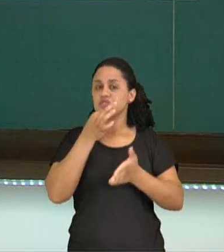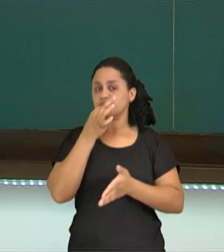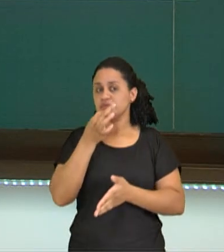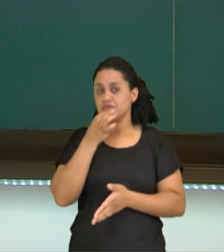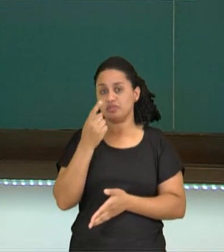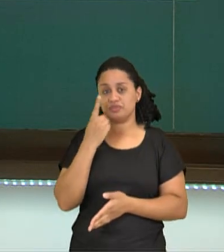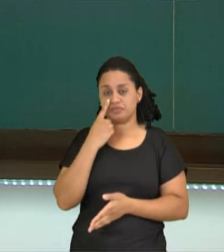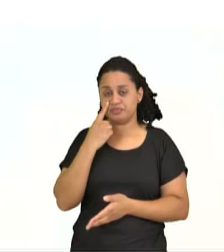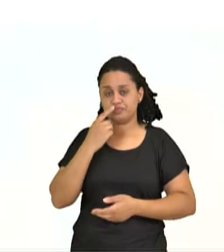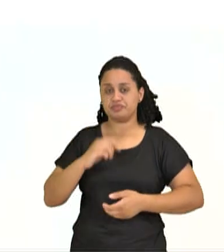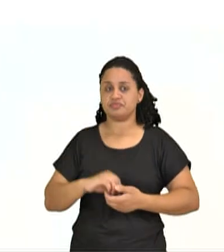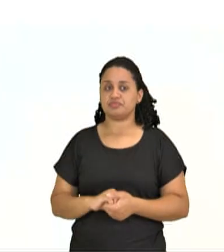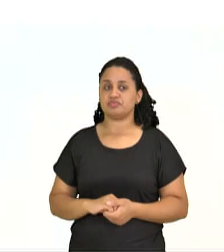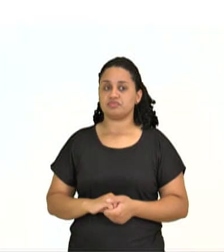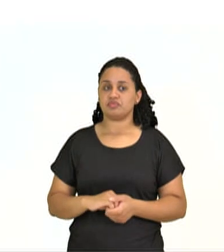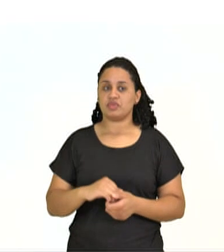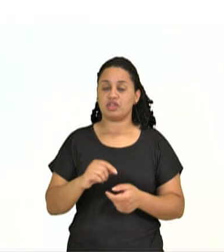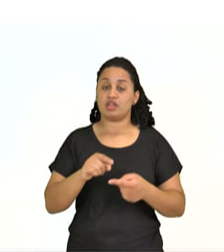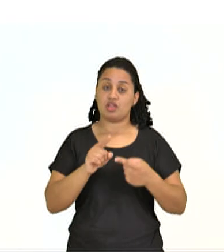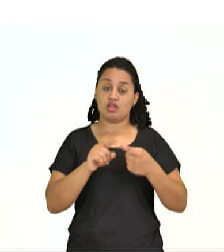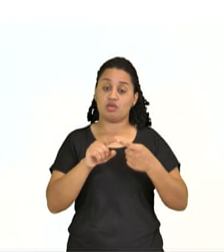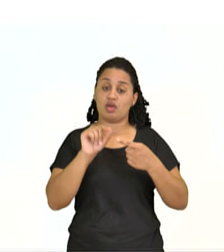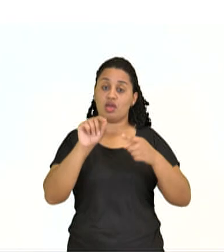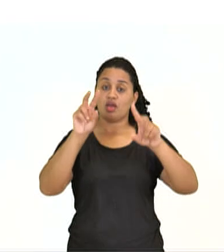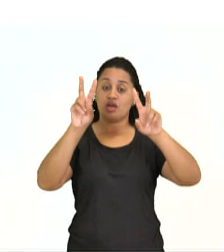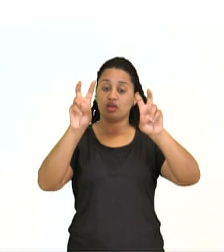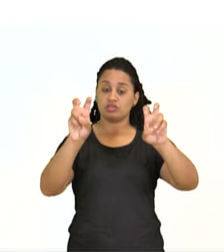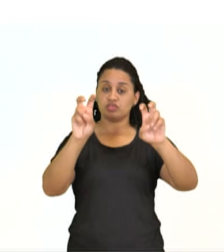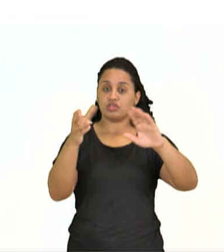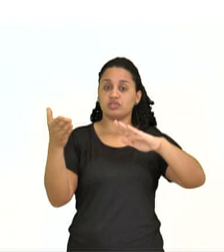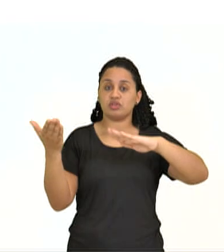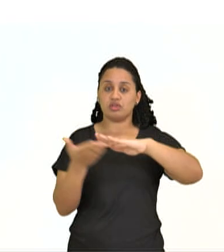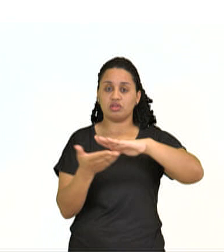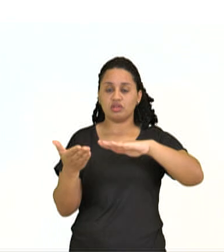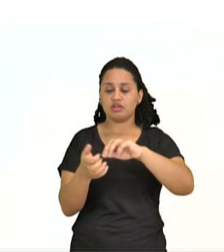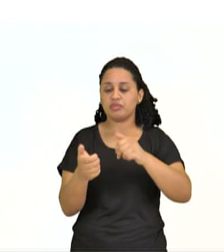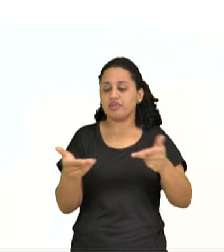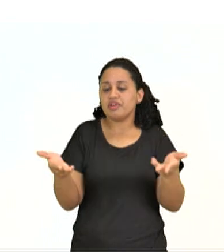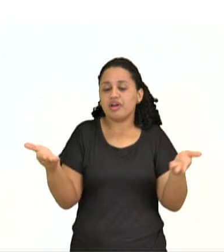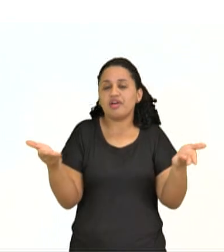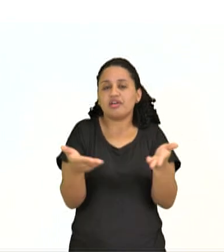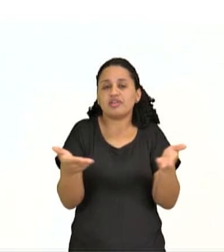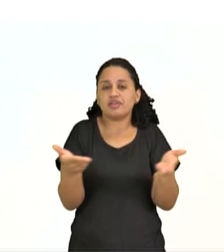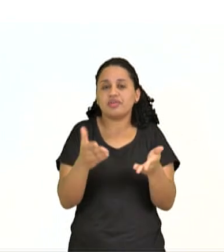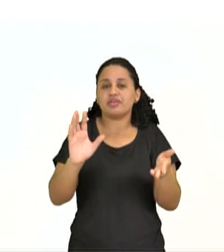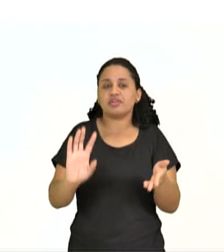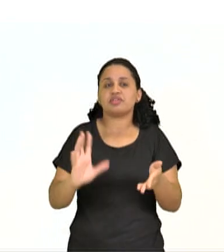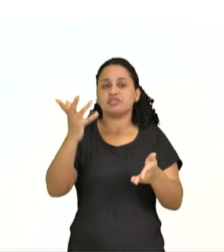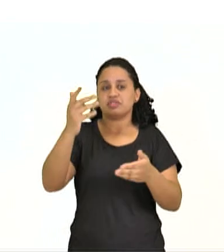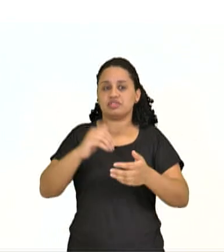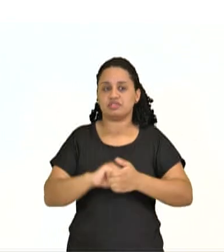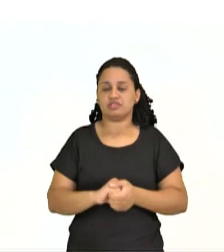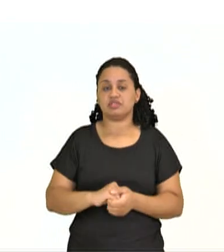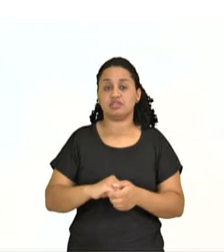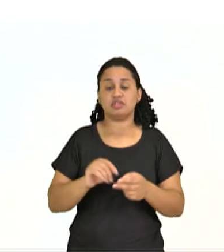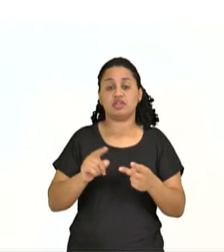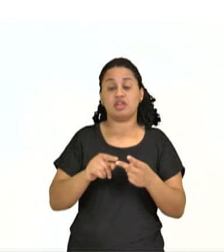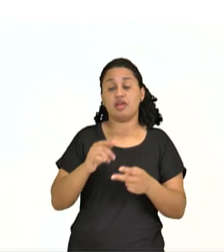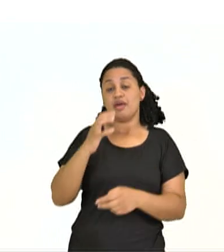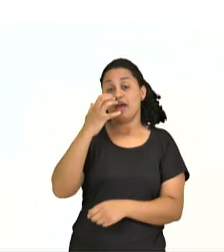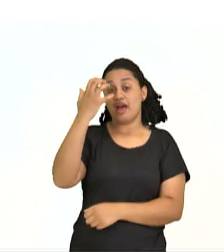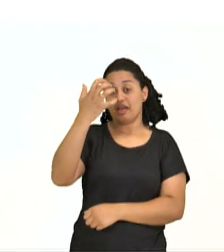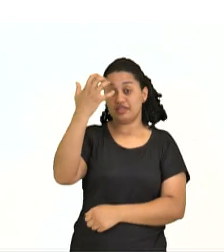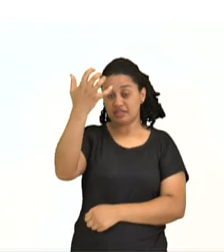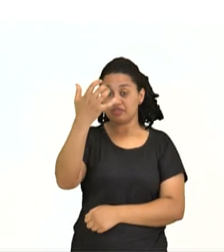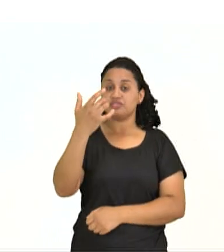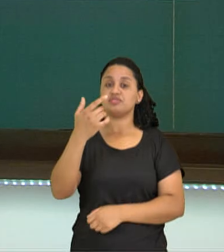lá. O título contemporâneo, ou seja, atual, né? Uma coisa contemporânea. Atrativo e polêmico. Por